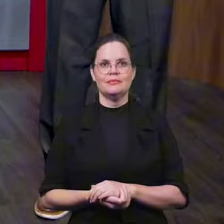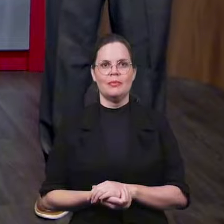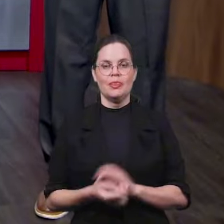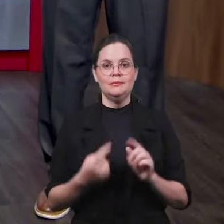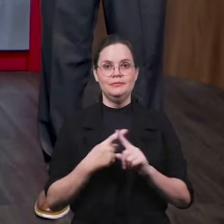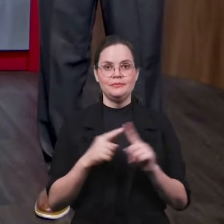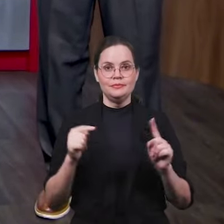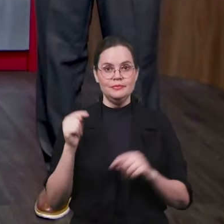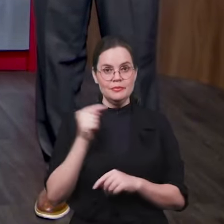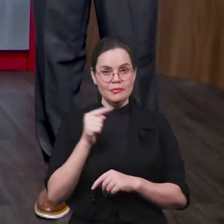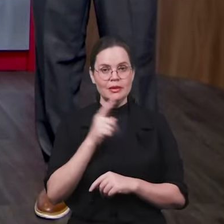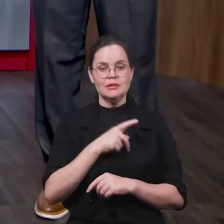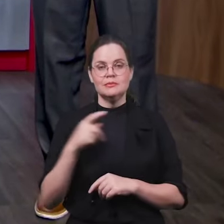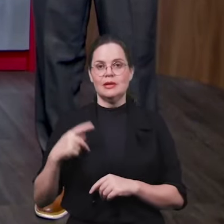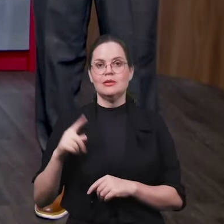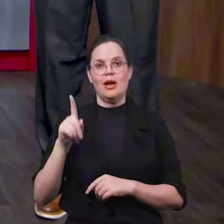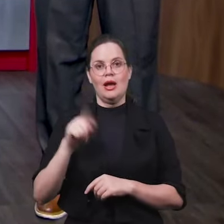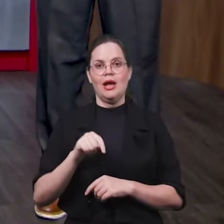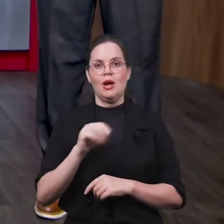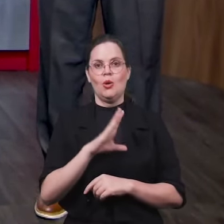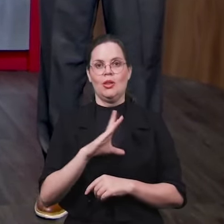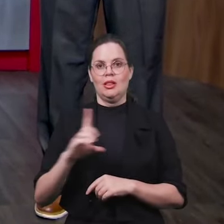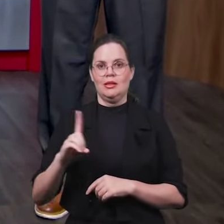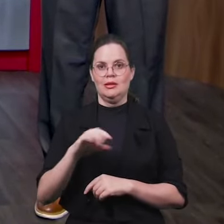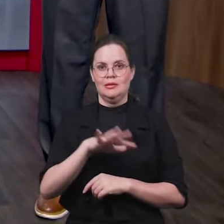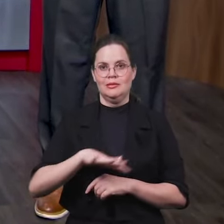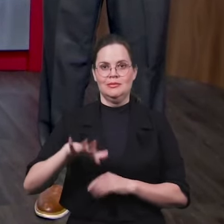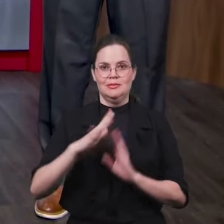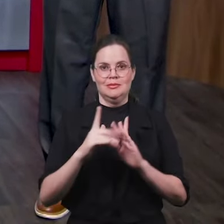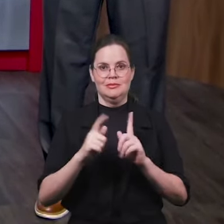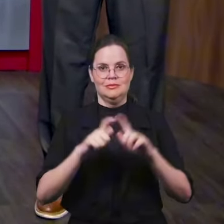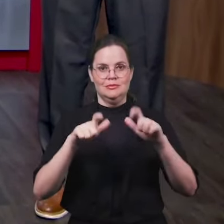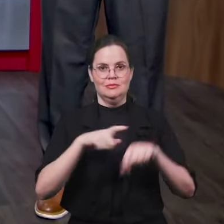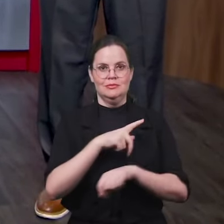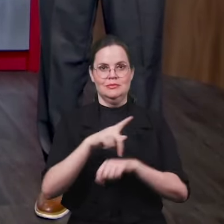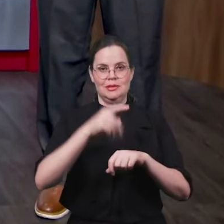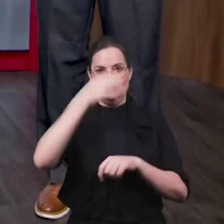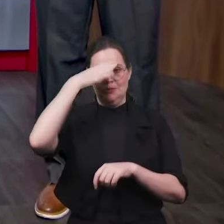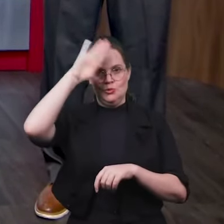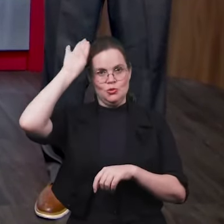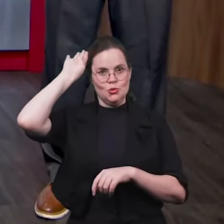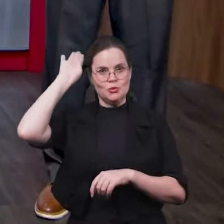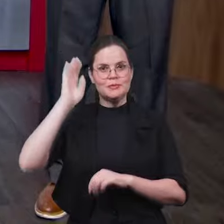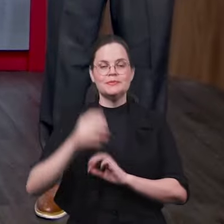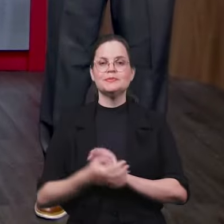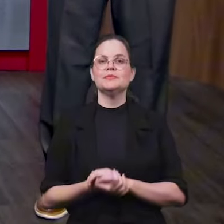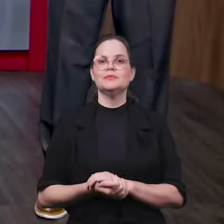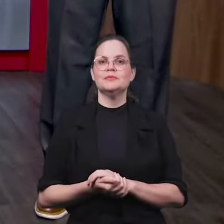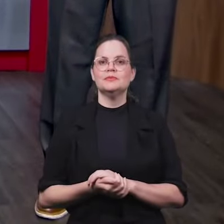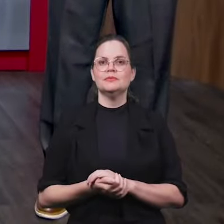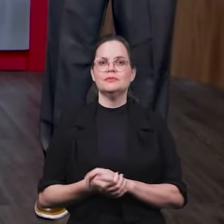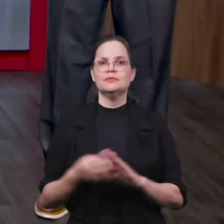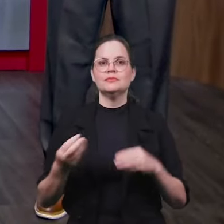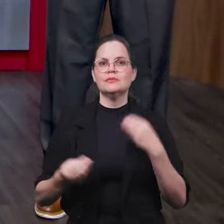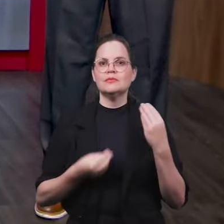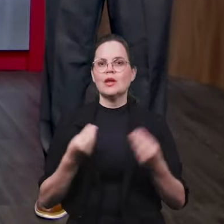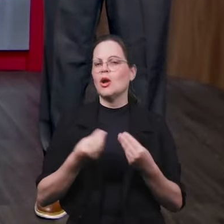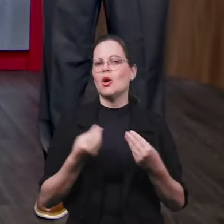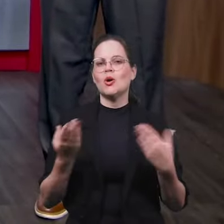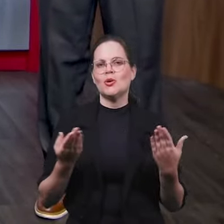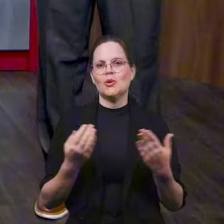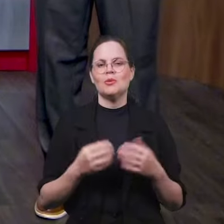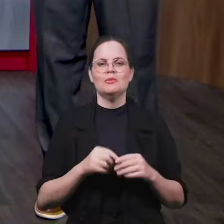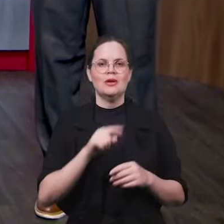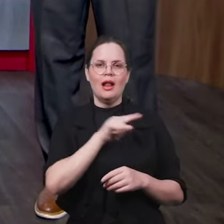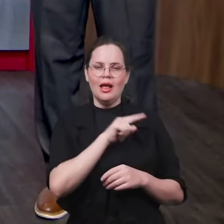mas ele coordena as igrejas em Cuba. Como nós estamos lá, pastor Ronaldo, por